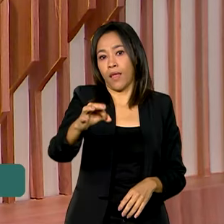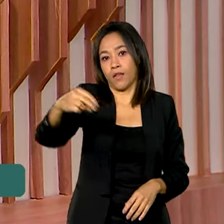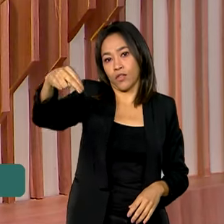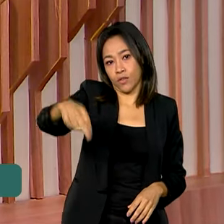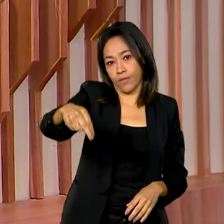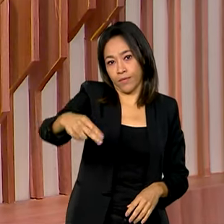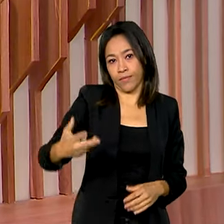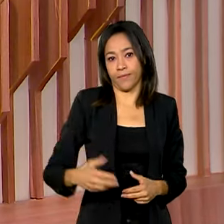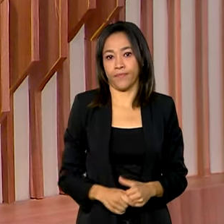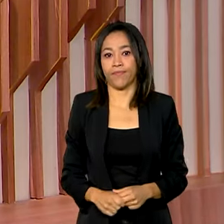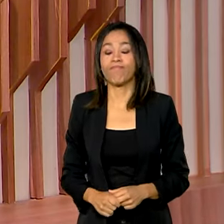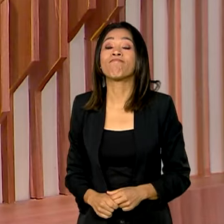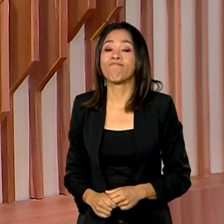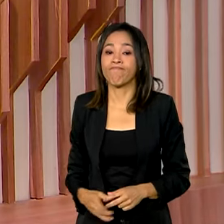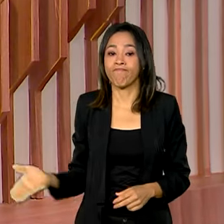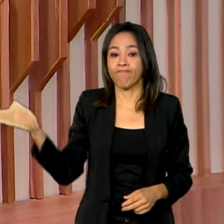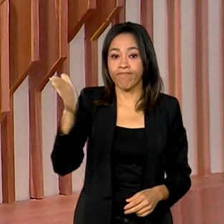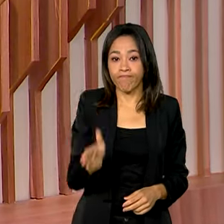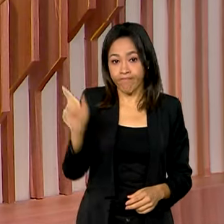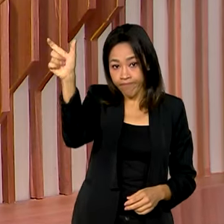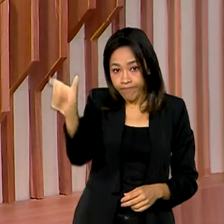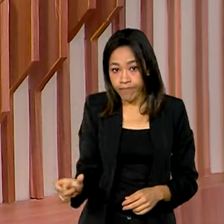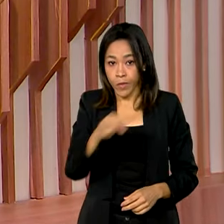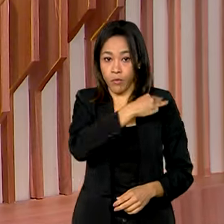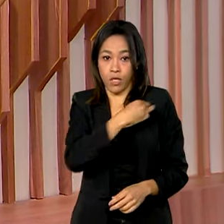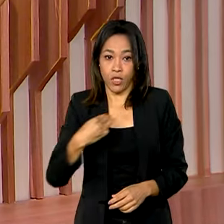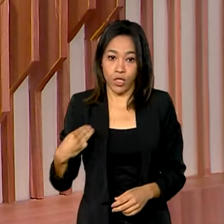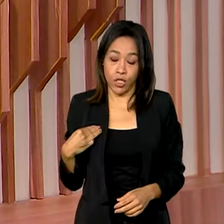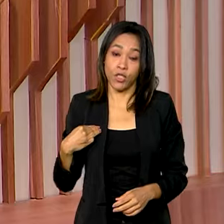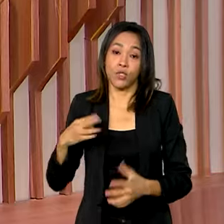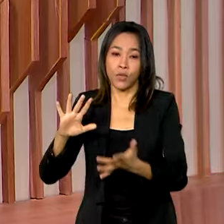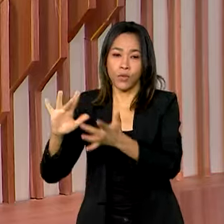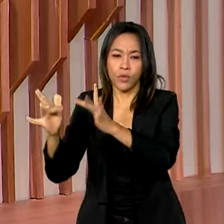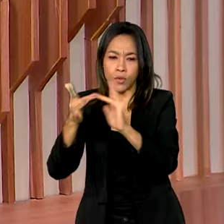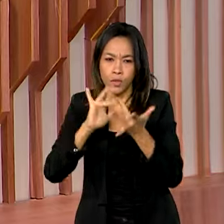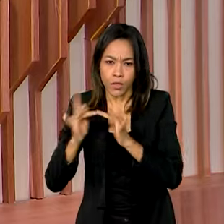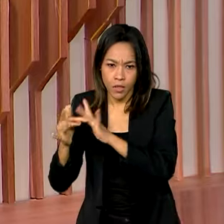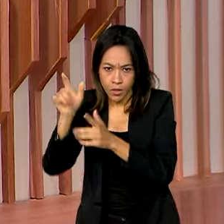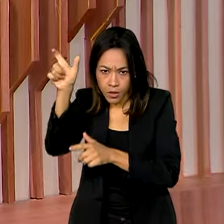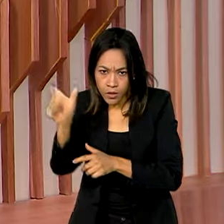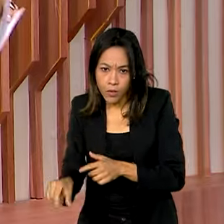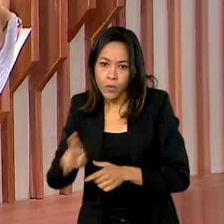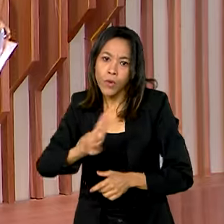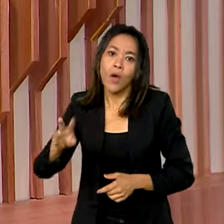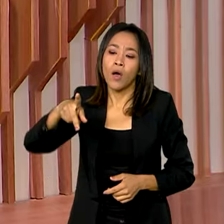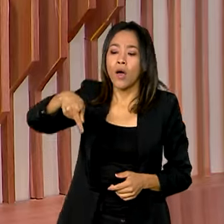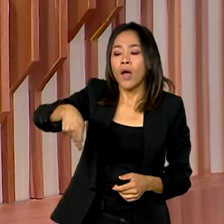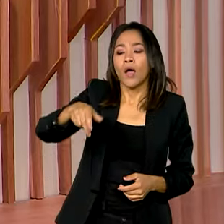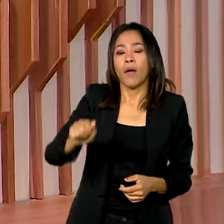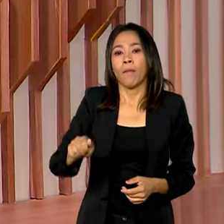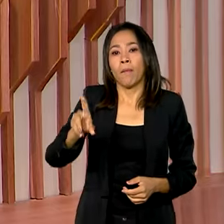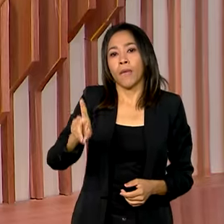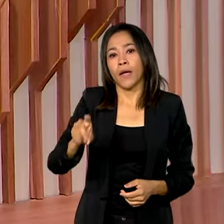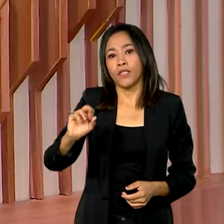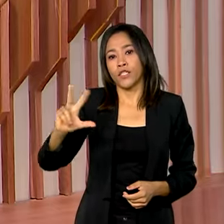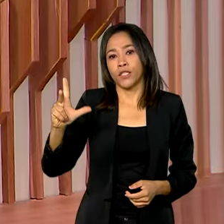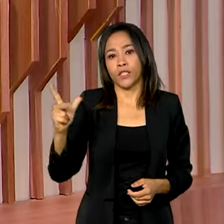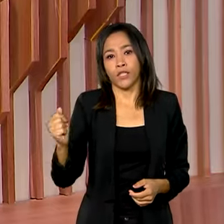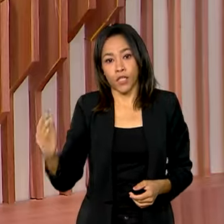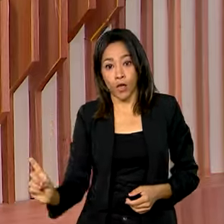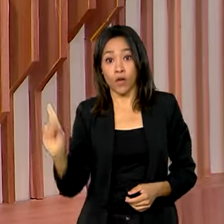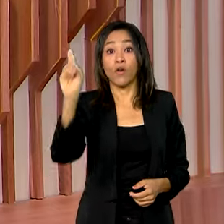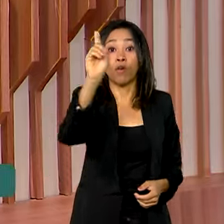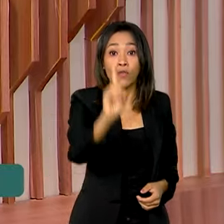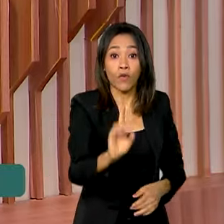novembro o ministro da secretaria de relações institucionais Alexandre Padilha esteve em Natal no Rio Grande do Norte para fazer